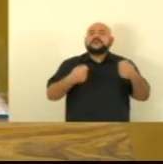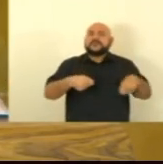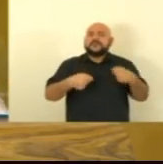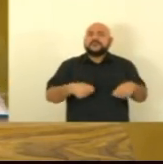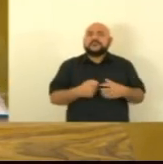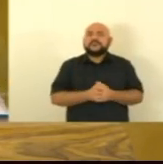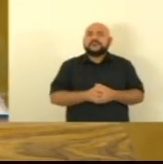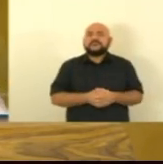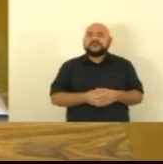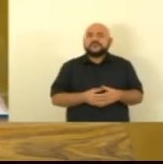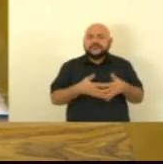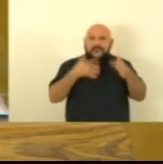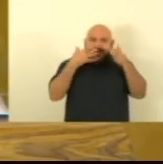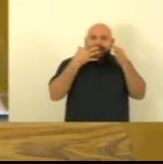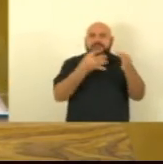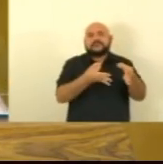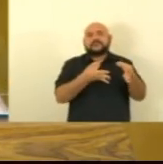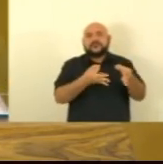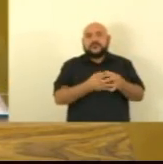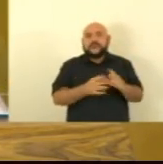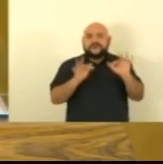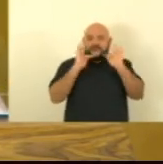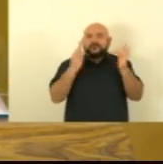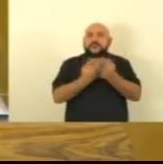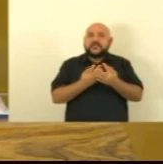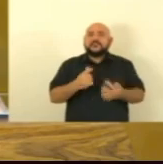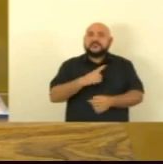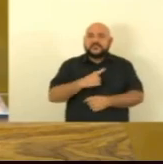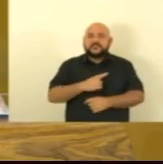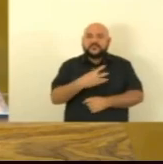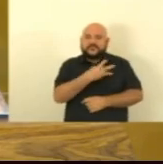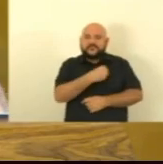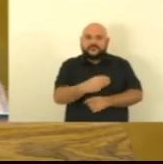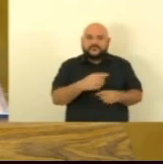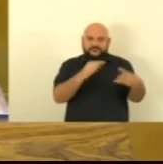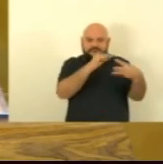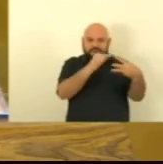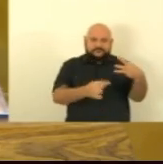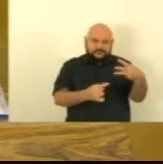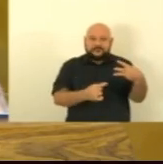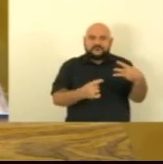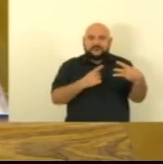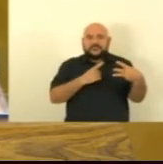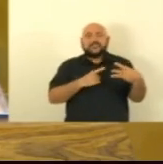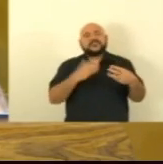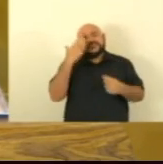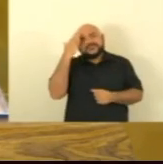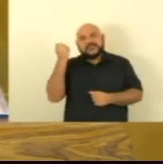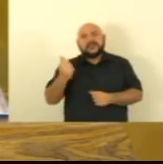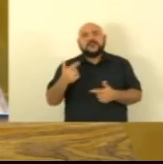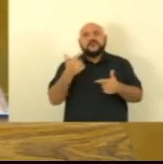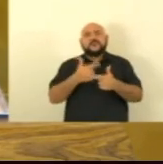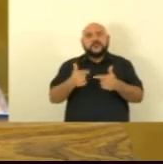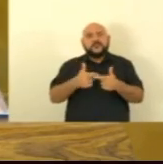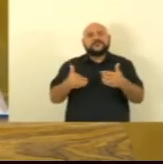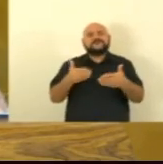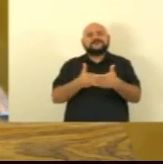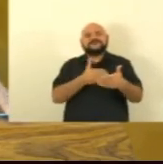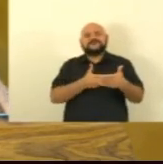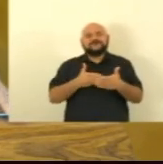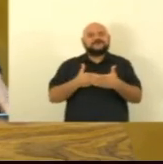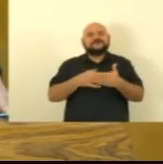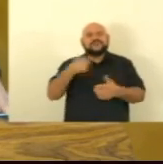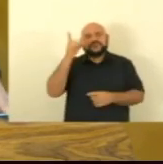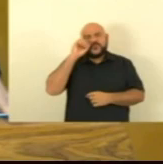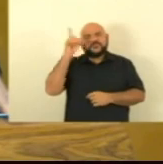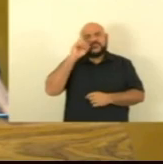tem filhos com algum tipo de comorbidade sabe das dificuldades enfrentadas no dia a dia. Desde